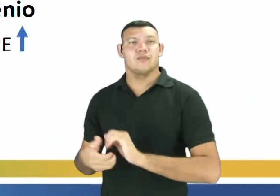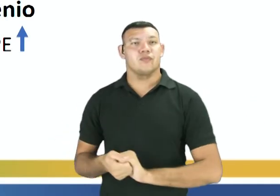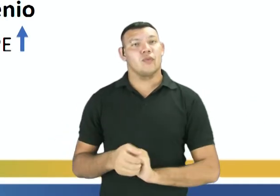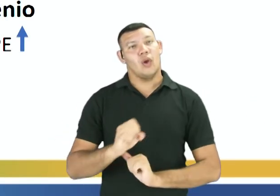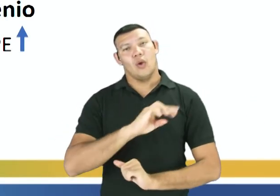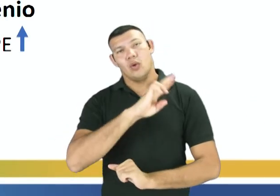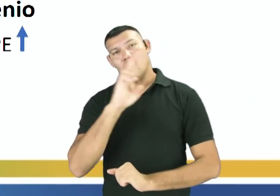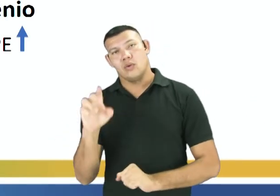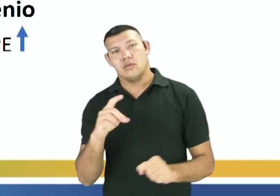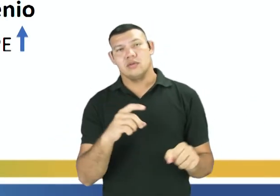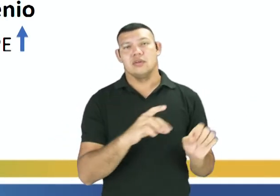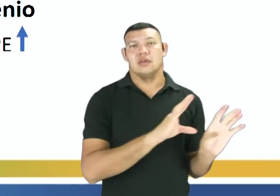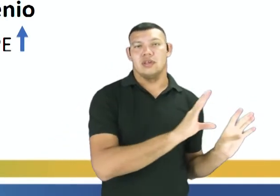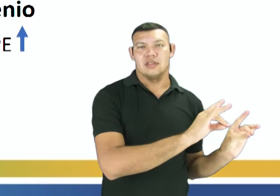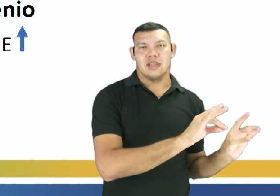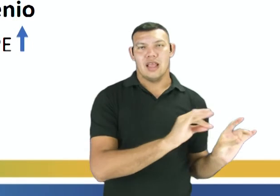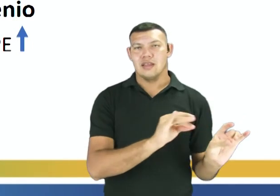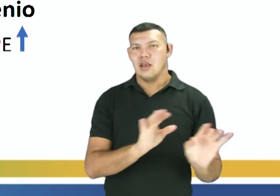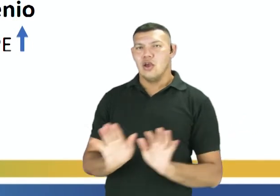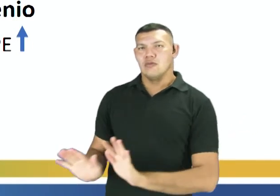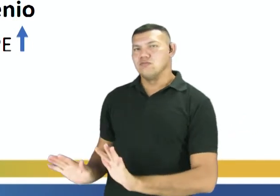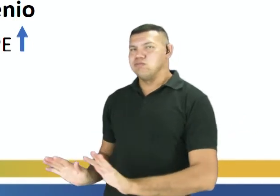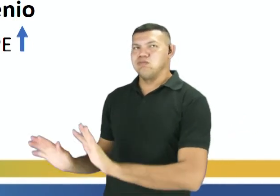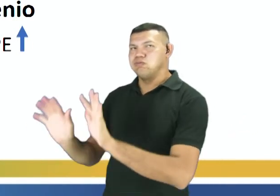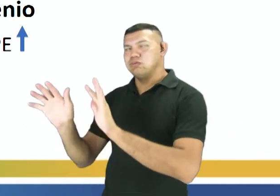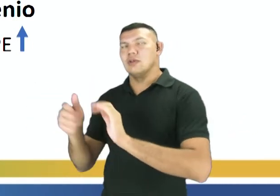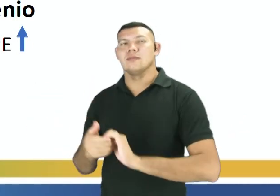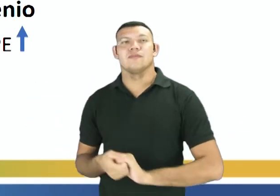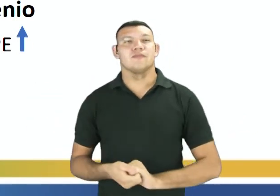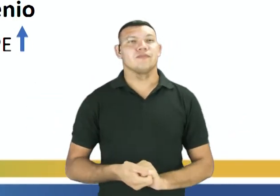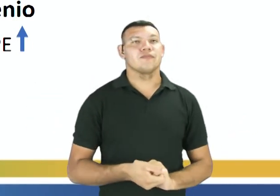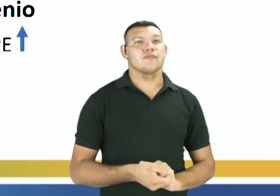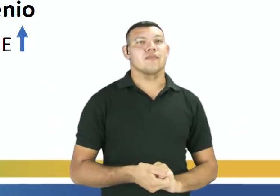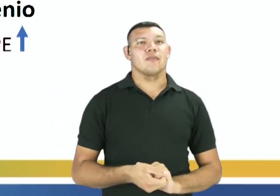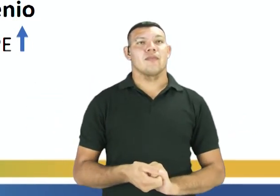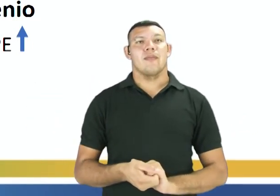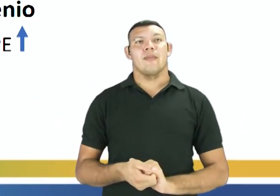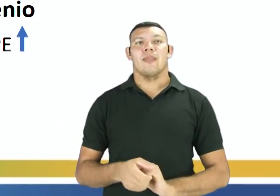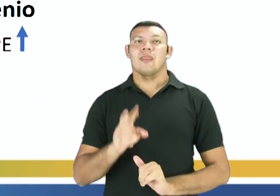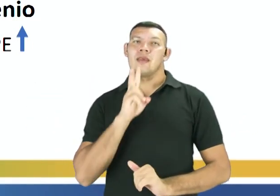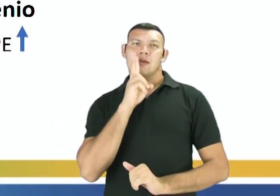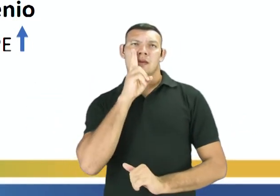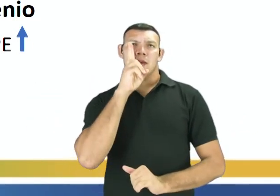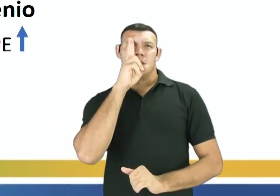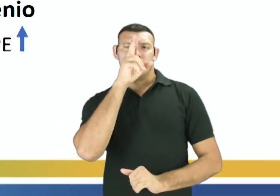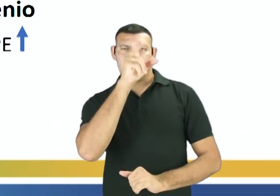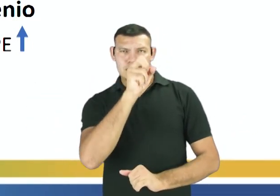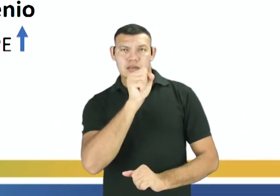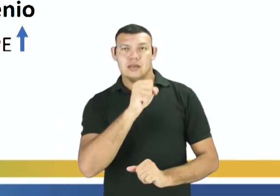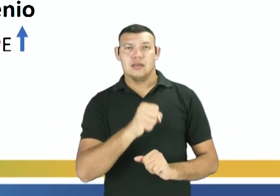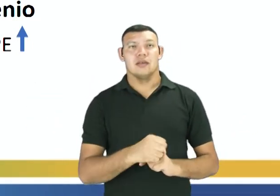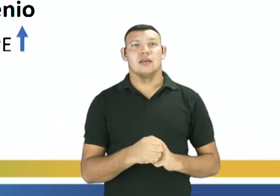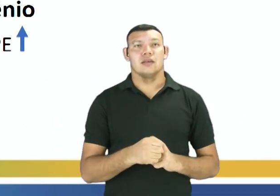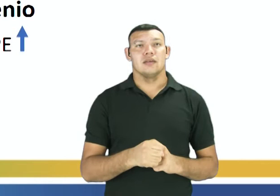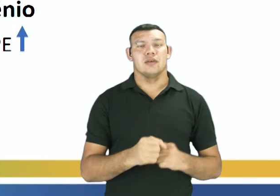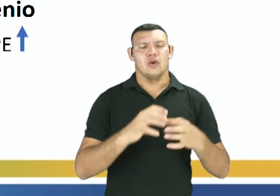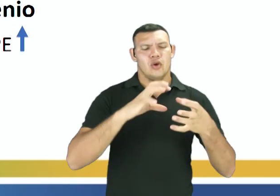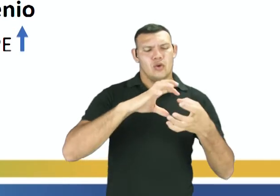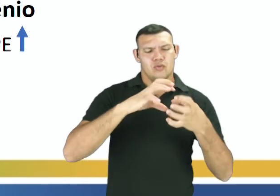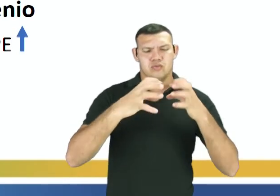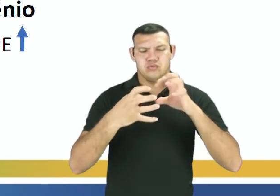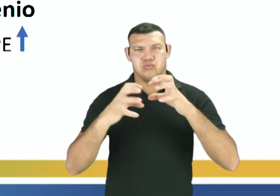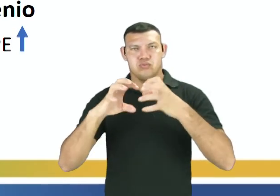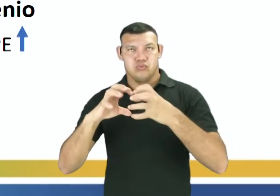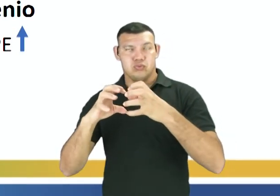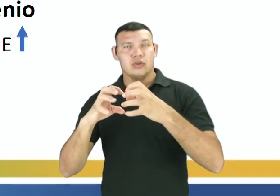exemplo também, em relação aos fatores de forças intermoleculares, estão os compostos polares,